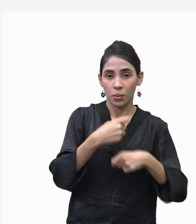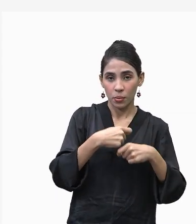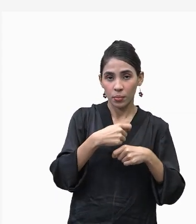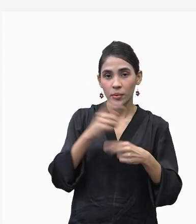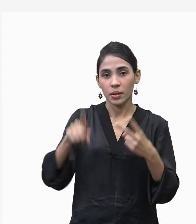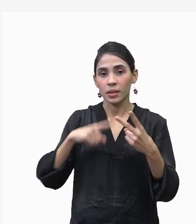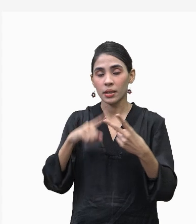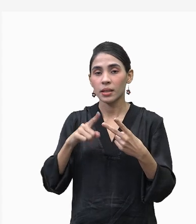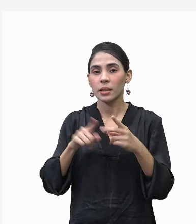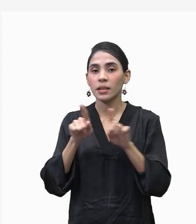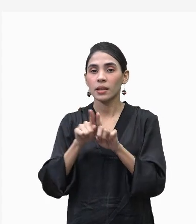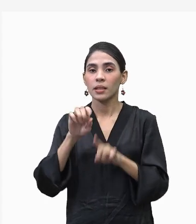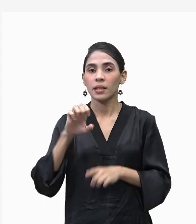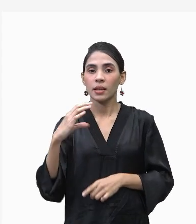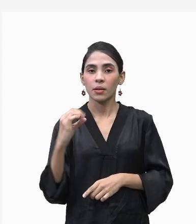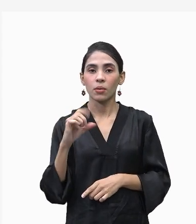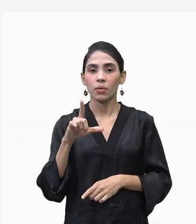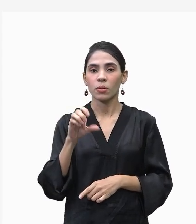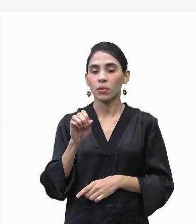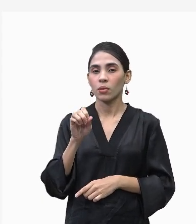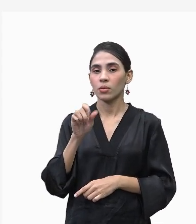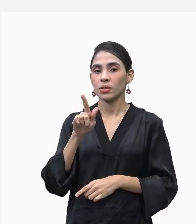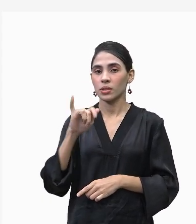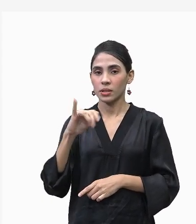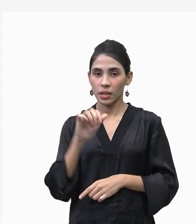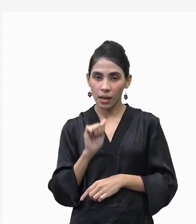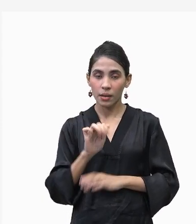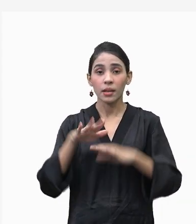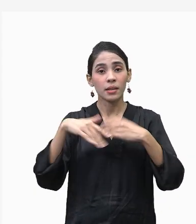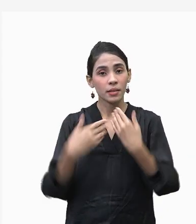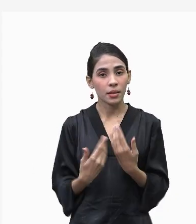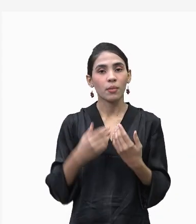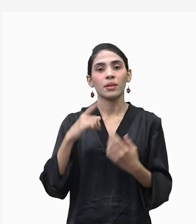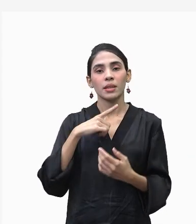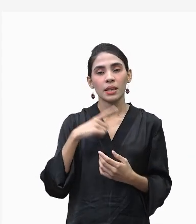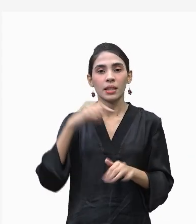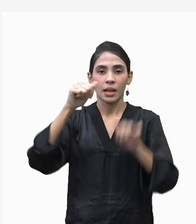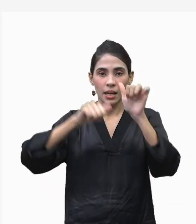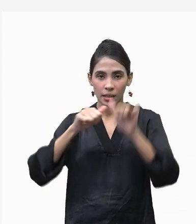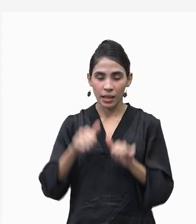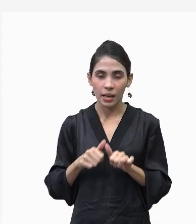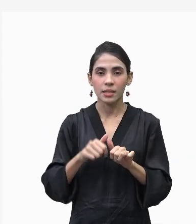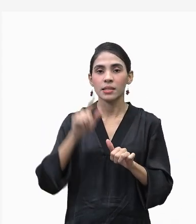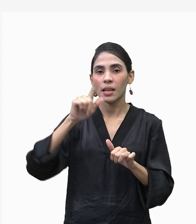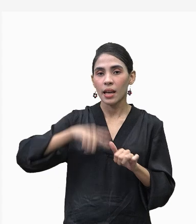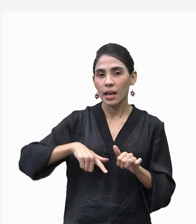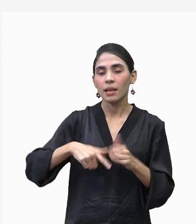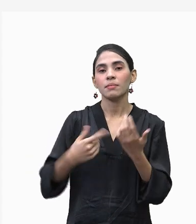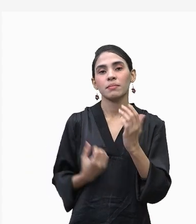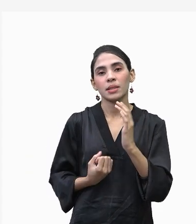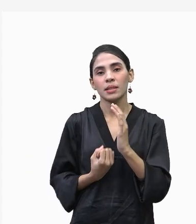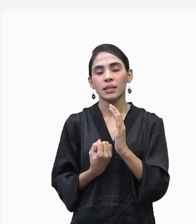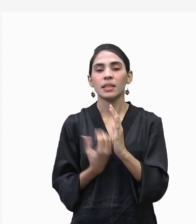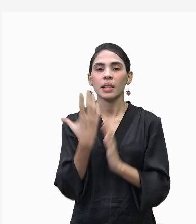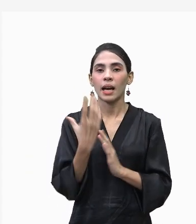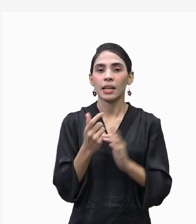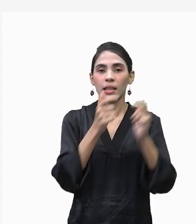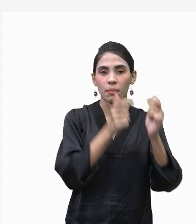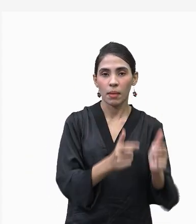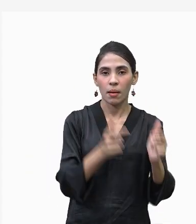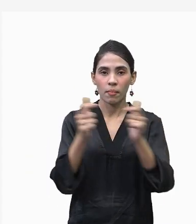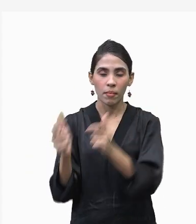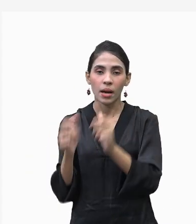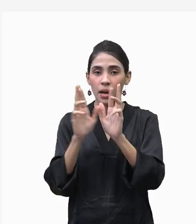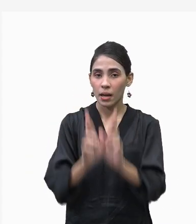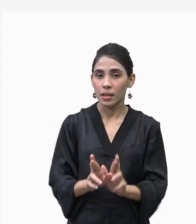a ecologia. Então, a partir dessa análise, são definidas zonas com